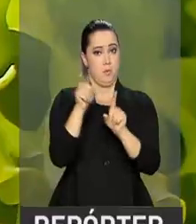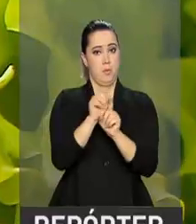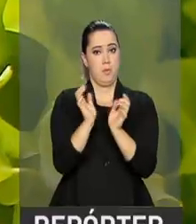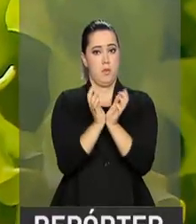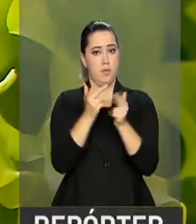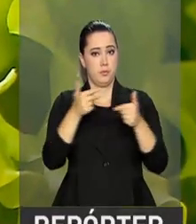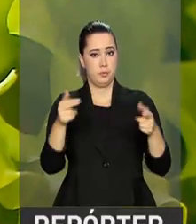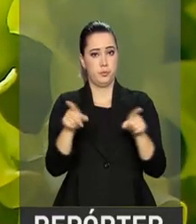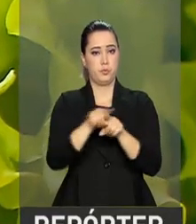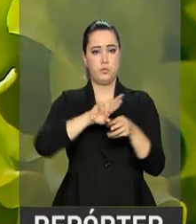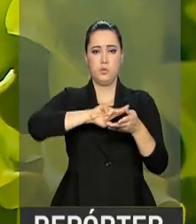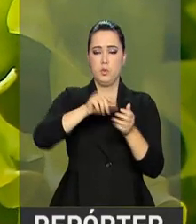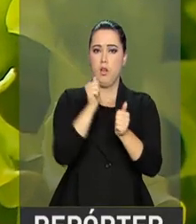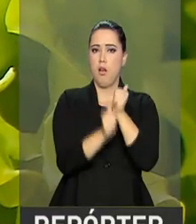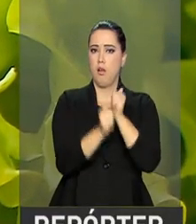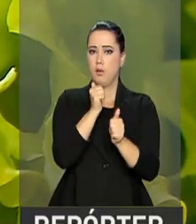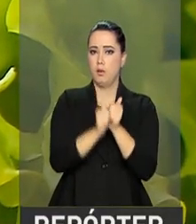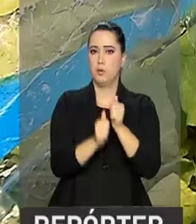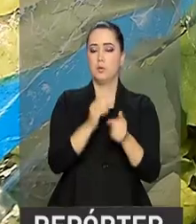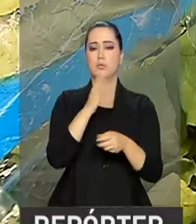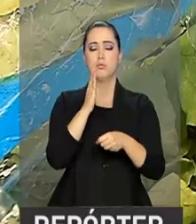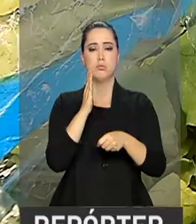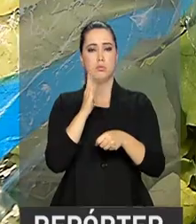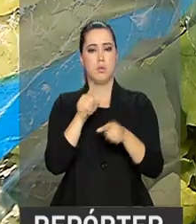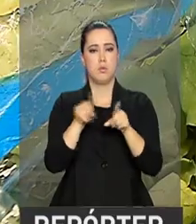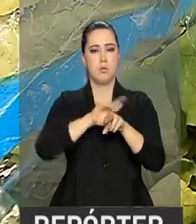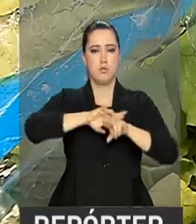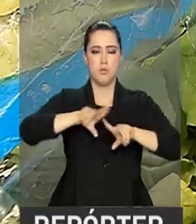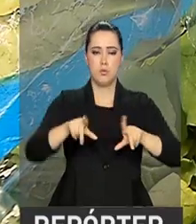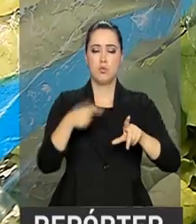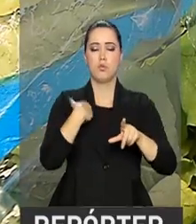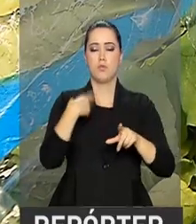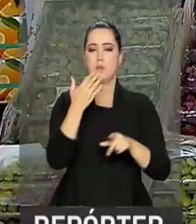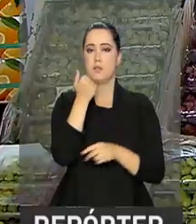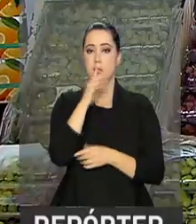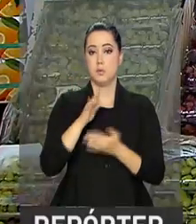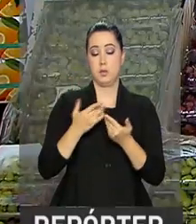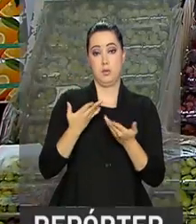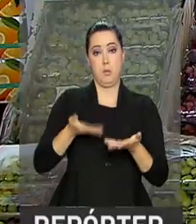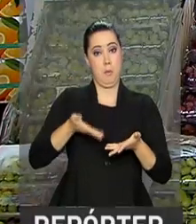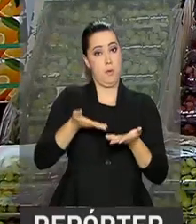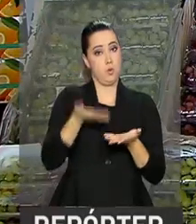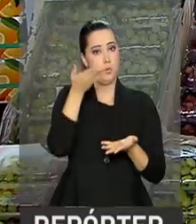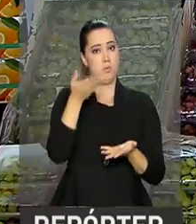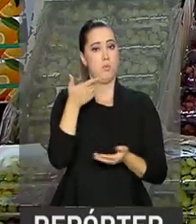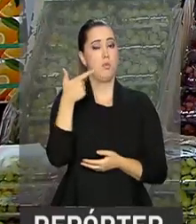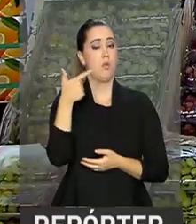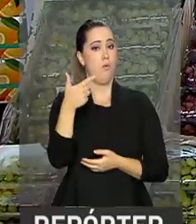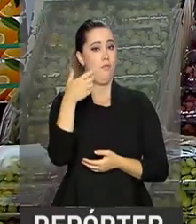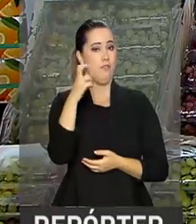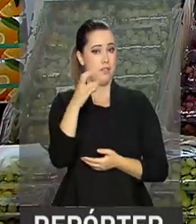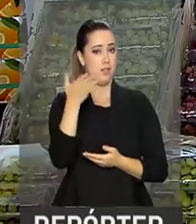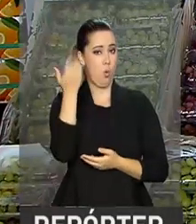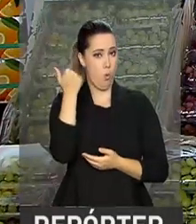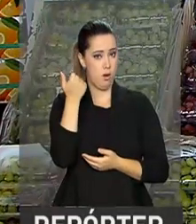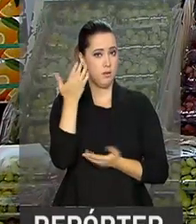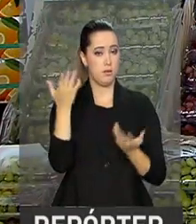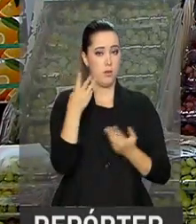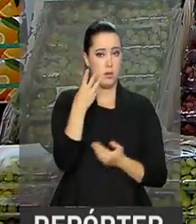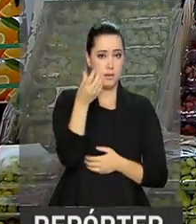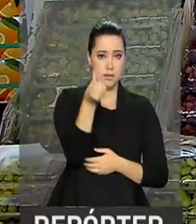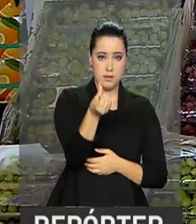doce, beterraba e cenoura. Neste ano, o número de alimentos monitorados subiu de 25 para 36, o que